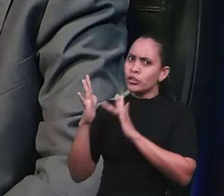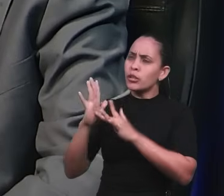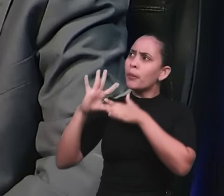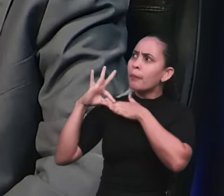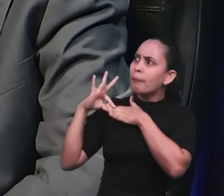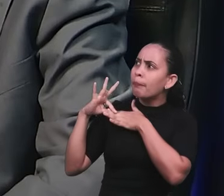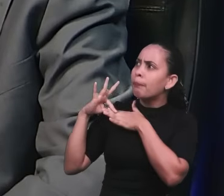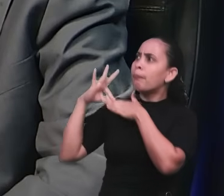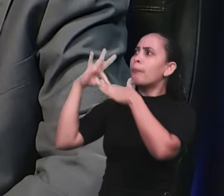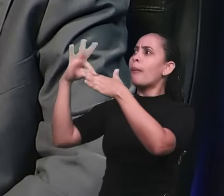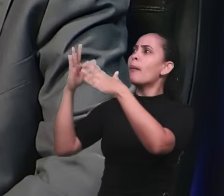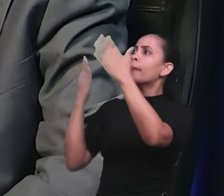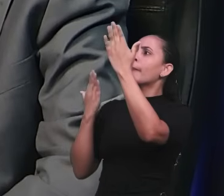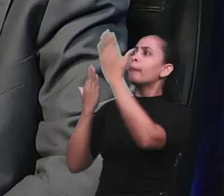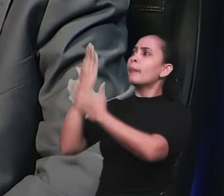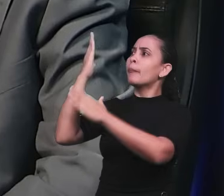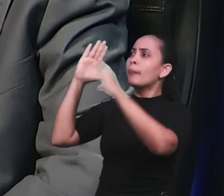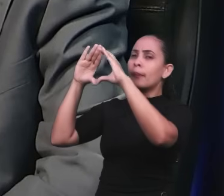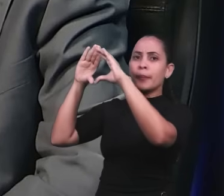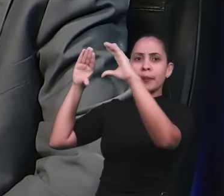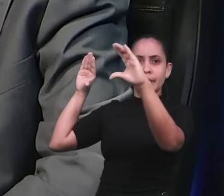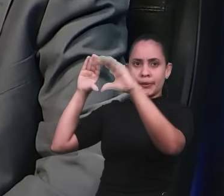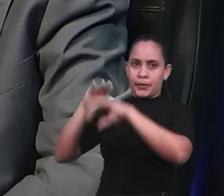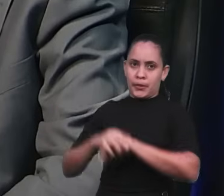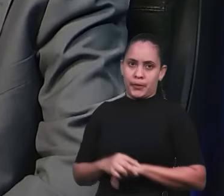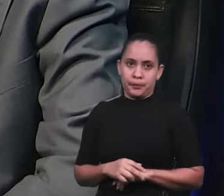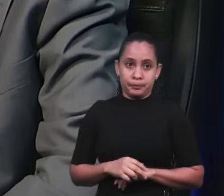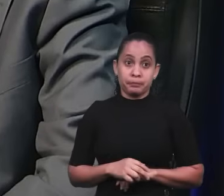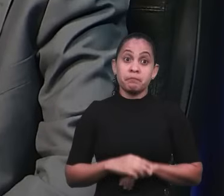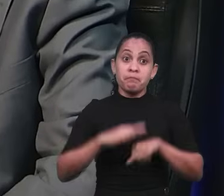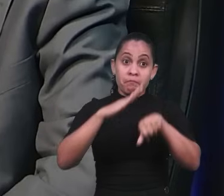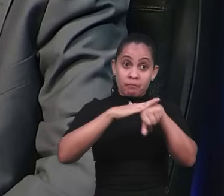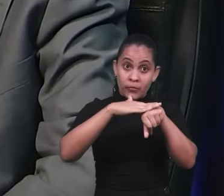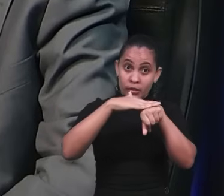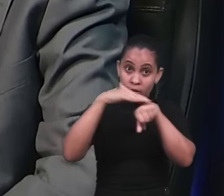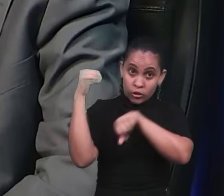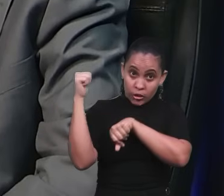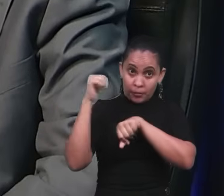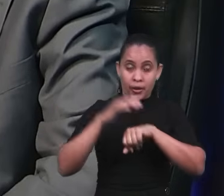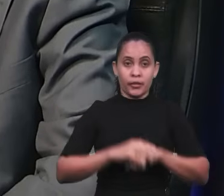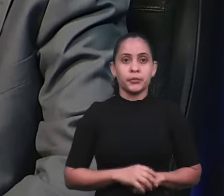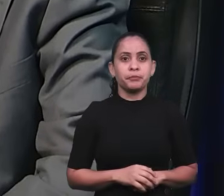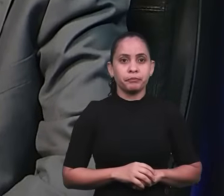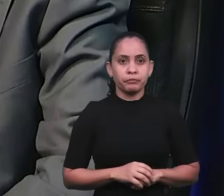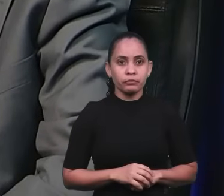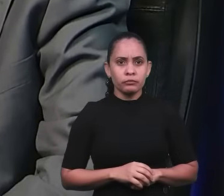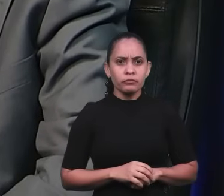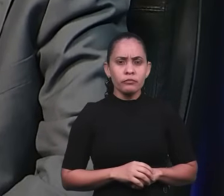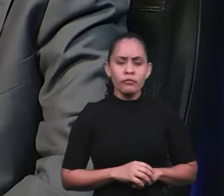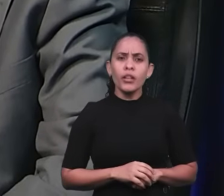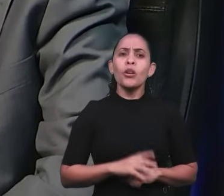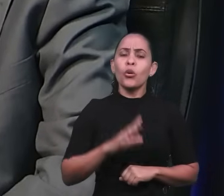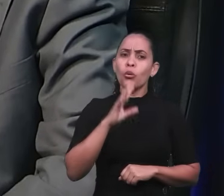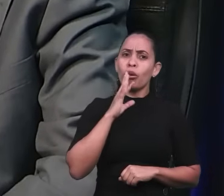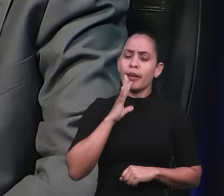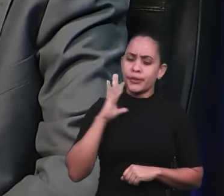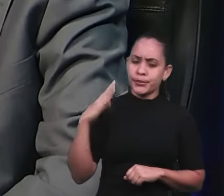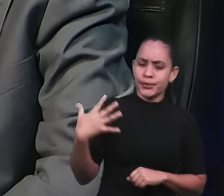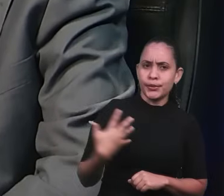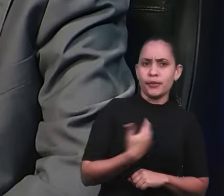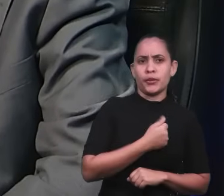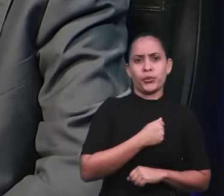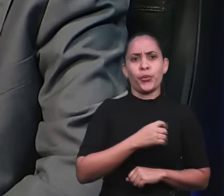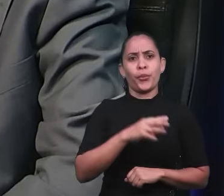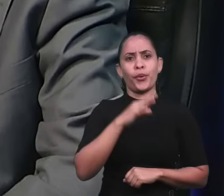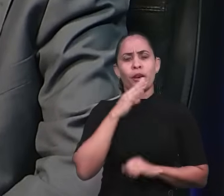para a eternidade. Então, nesse chamado, o homem conhece o Salvador, conhece o